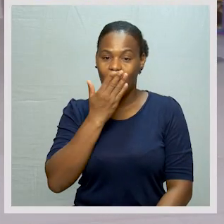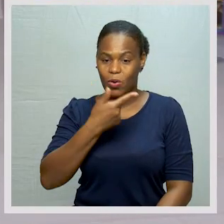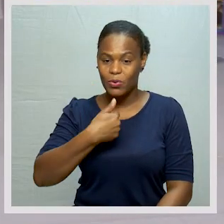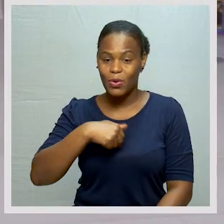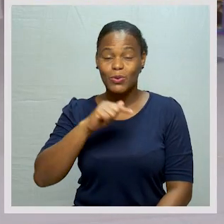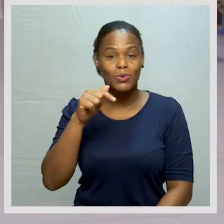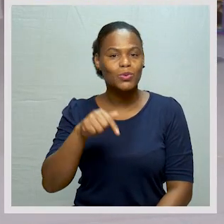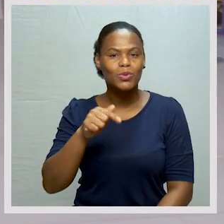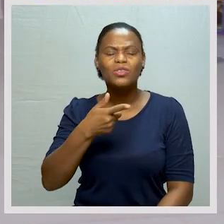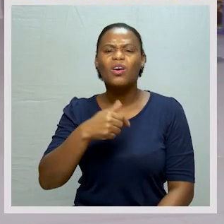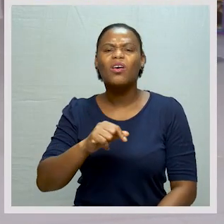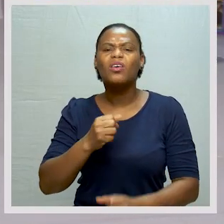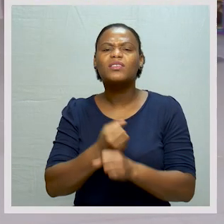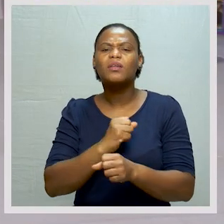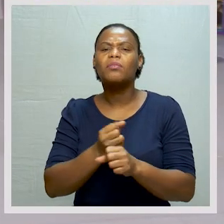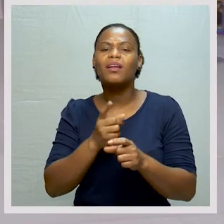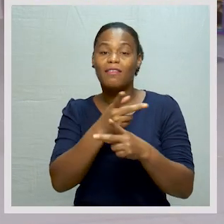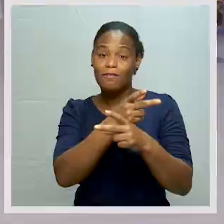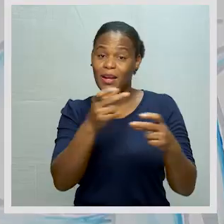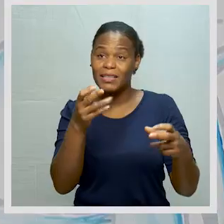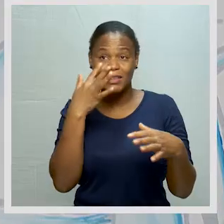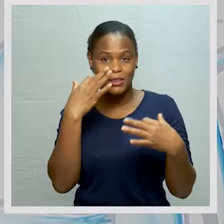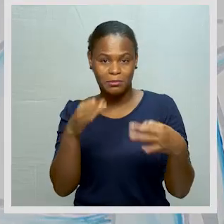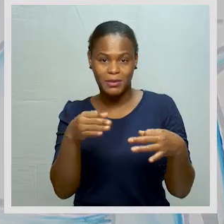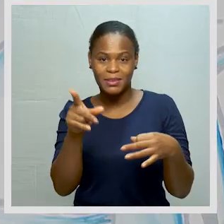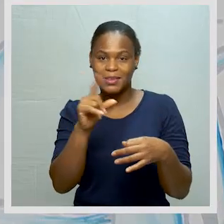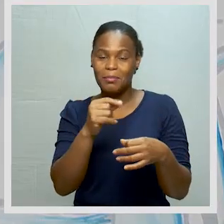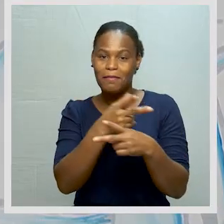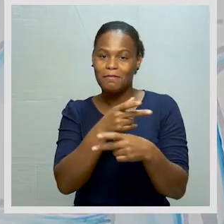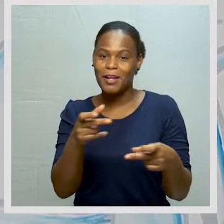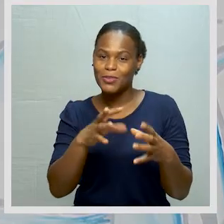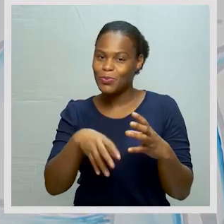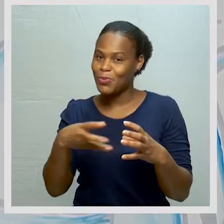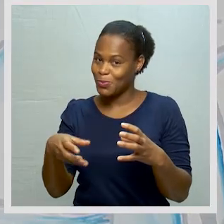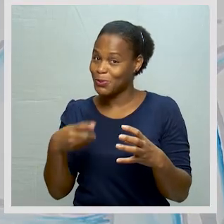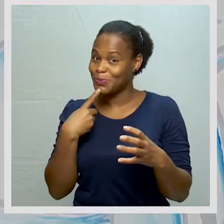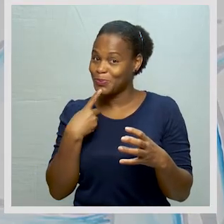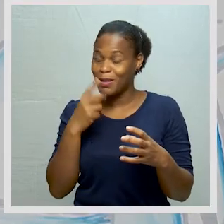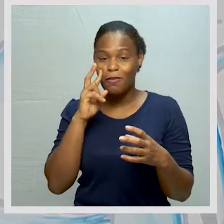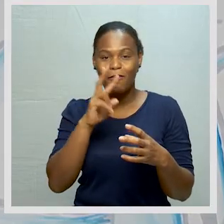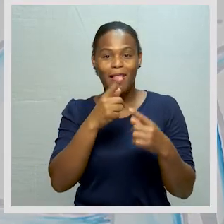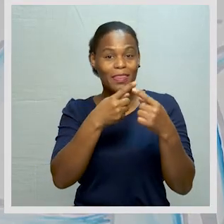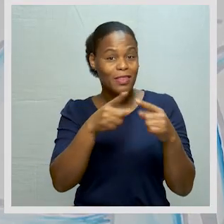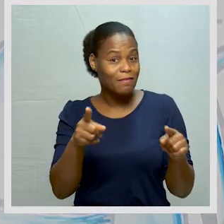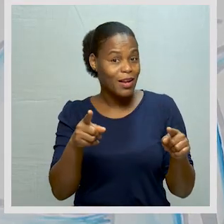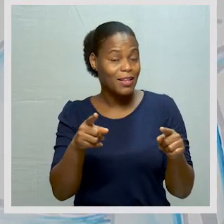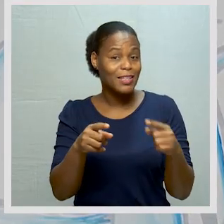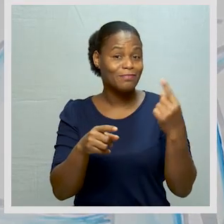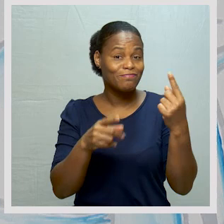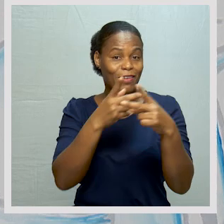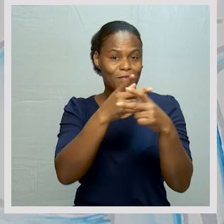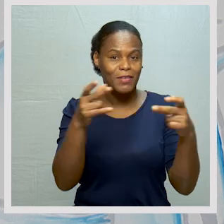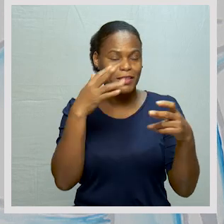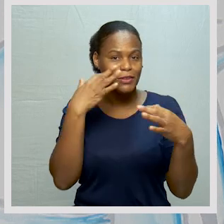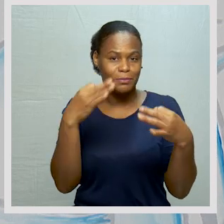Na nossa aula de hoje, trabalhamos frase simples e frase composta. Vimos a diferença que